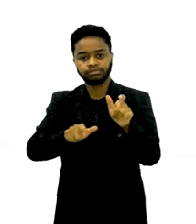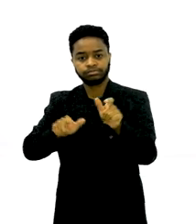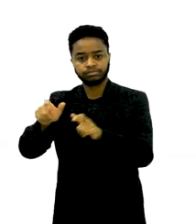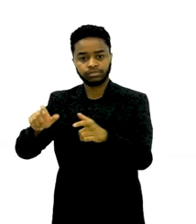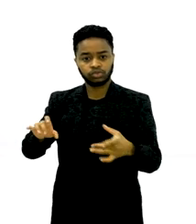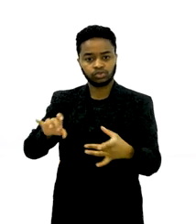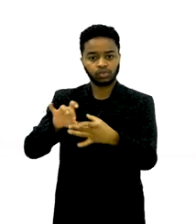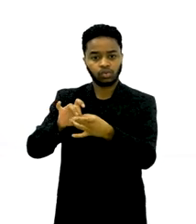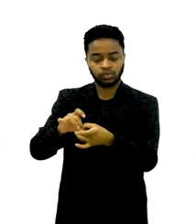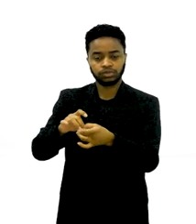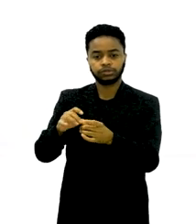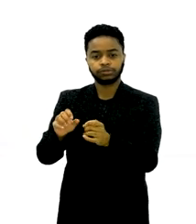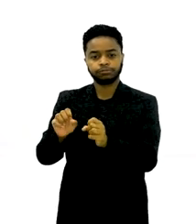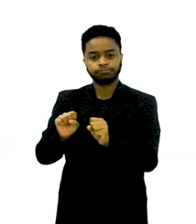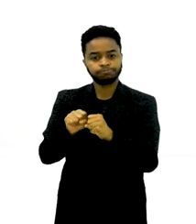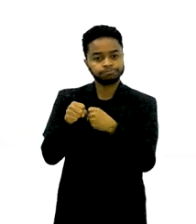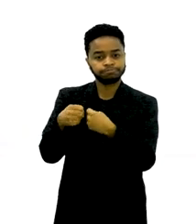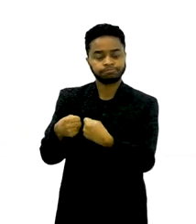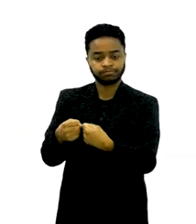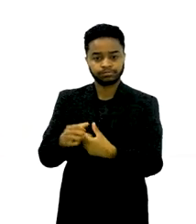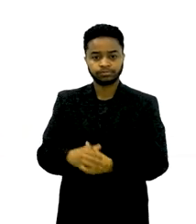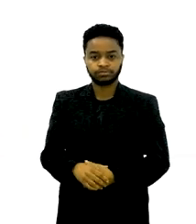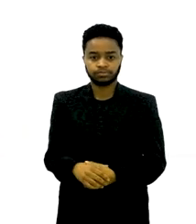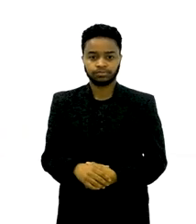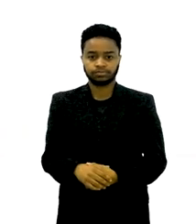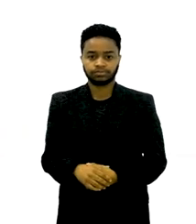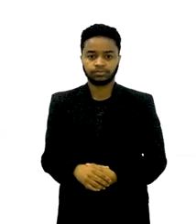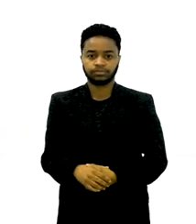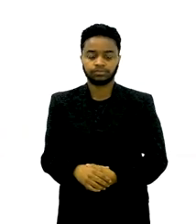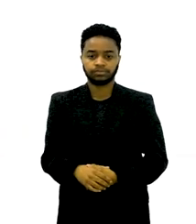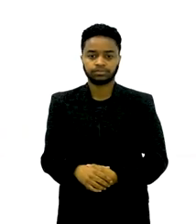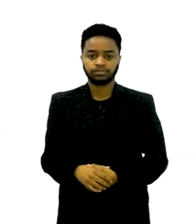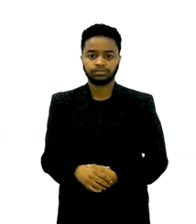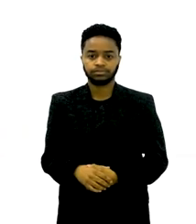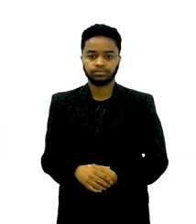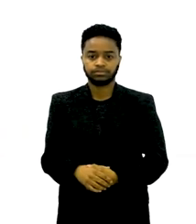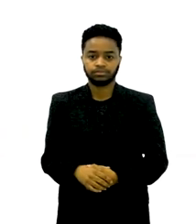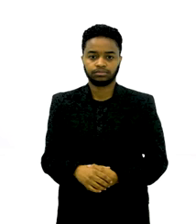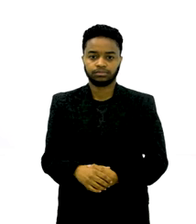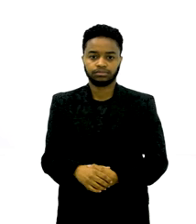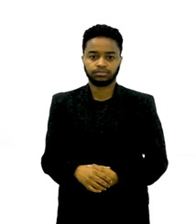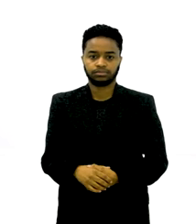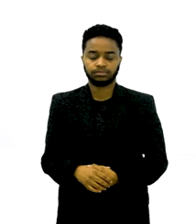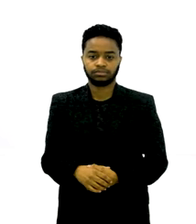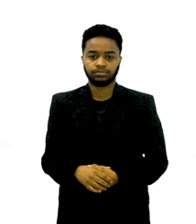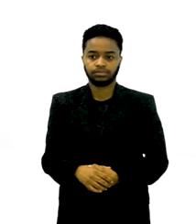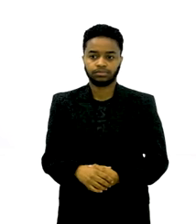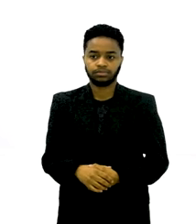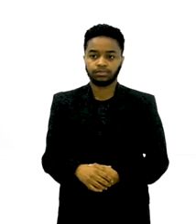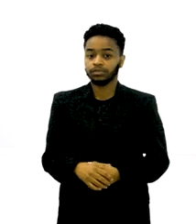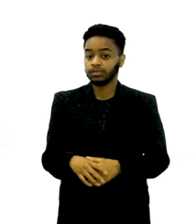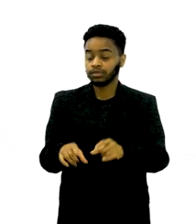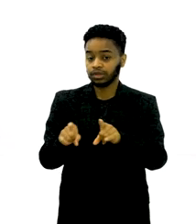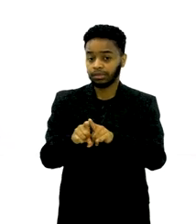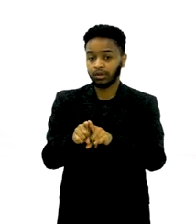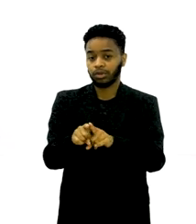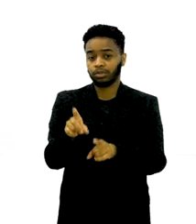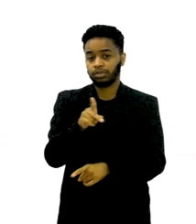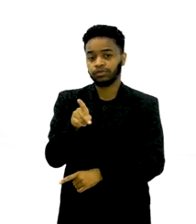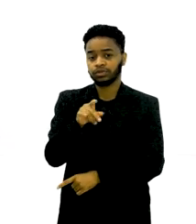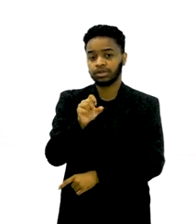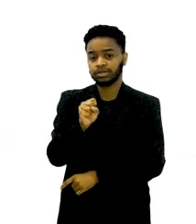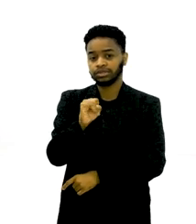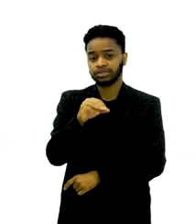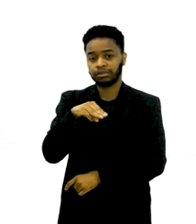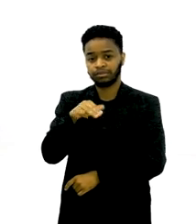essas pessoas eh também E aí assim eh Professor Simas sempre gosta muito